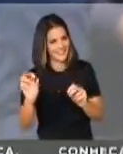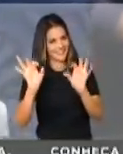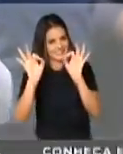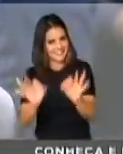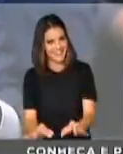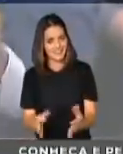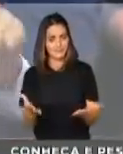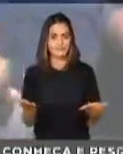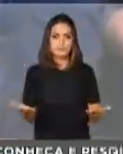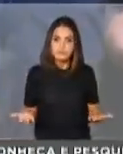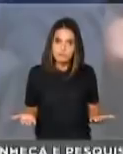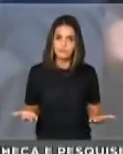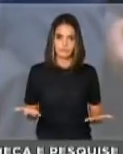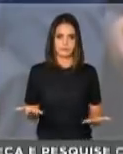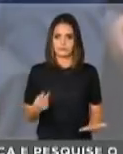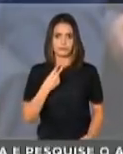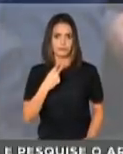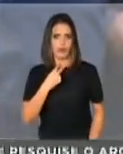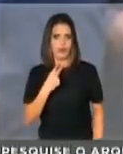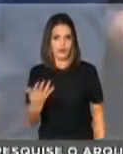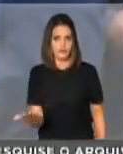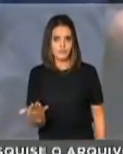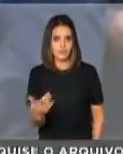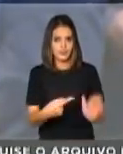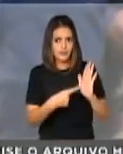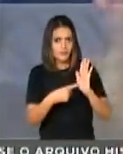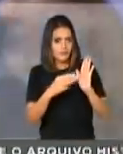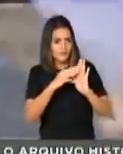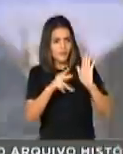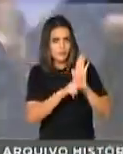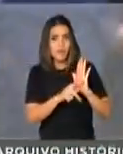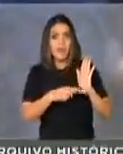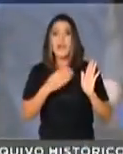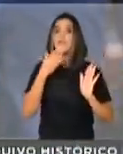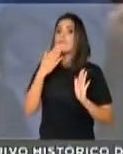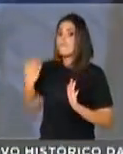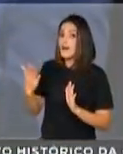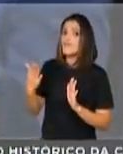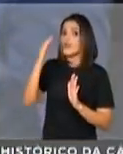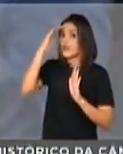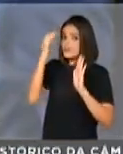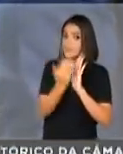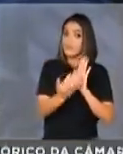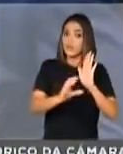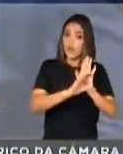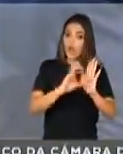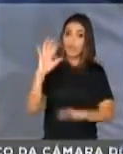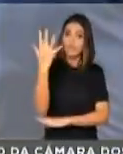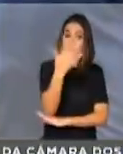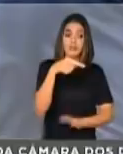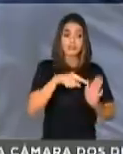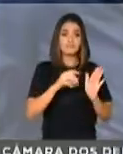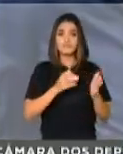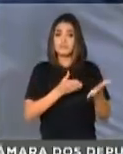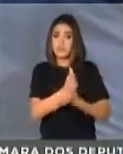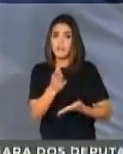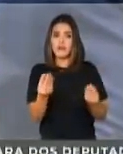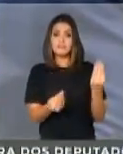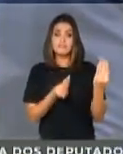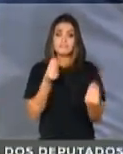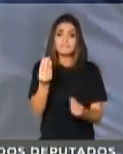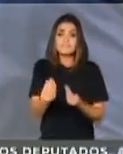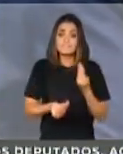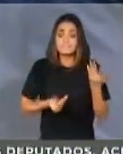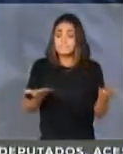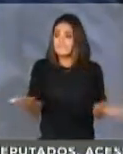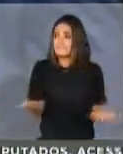adequação ambiental exigida pelo Código, numa mesma MP que era para favorecer o Código. Então isso vai gerar uma instabilidade